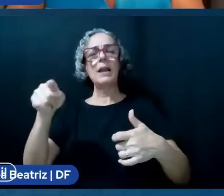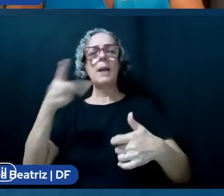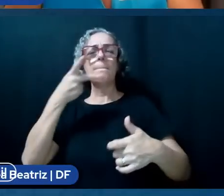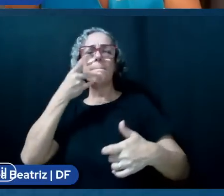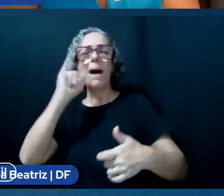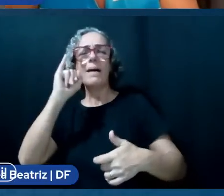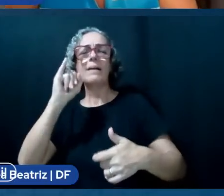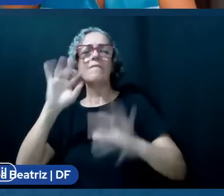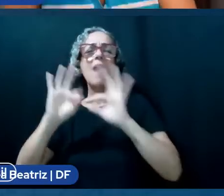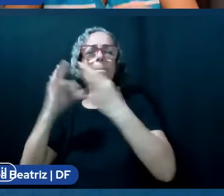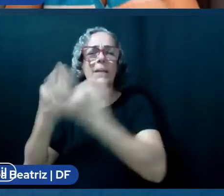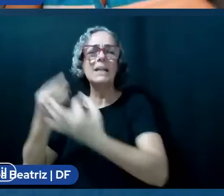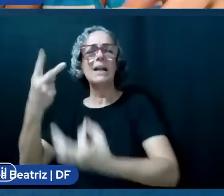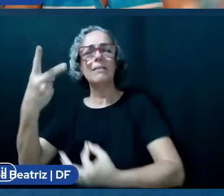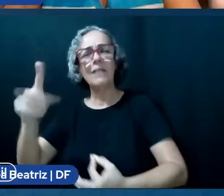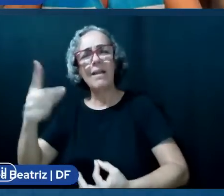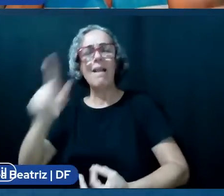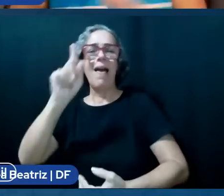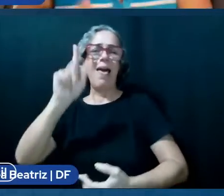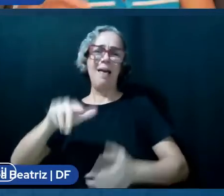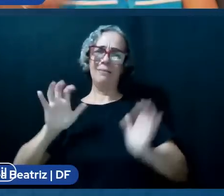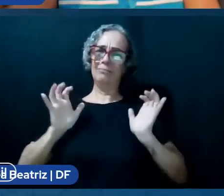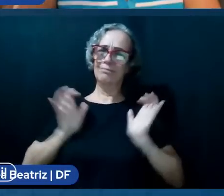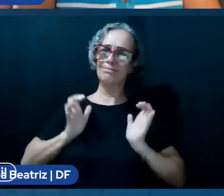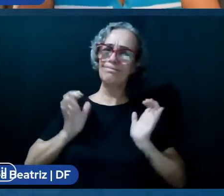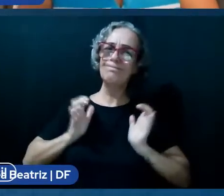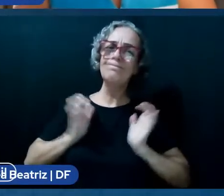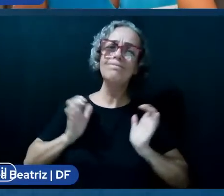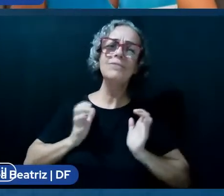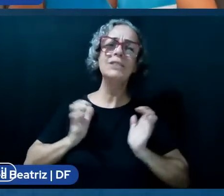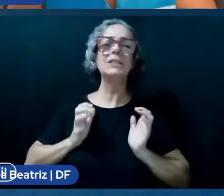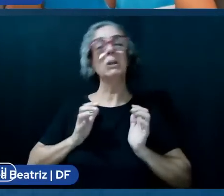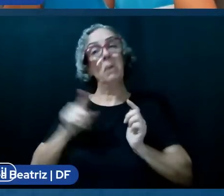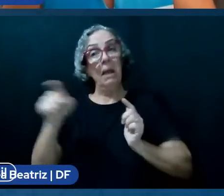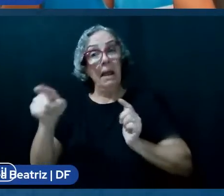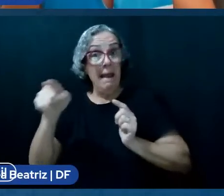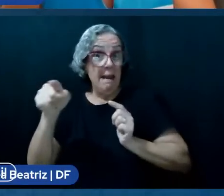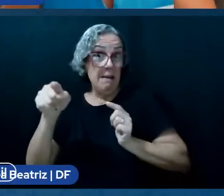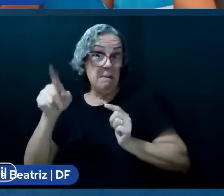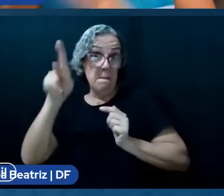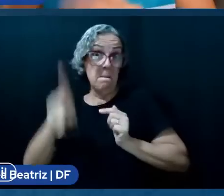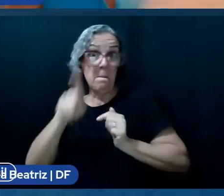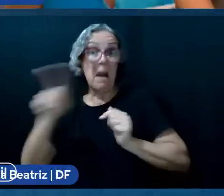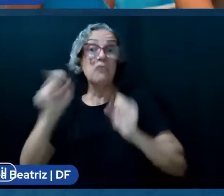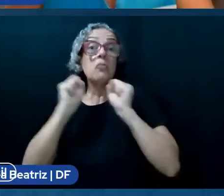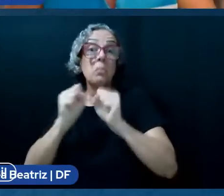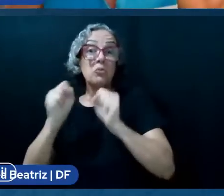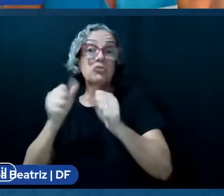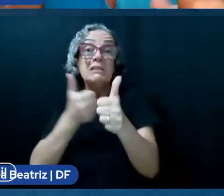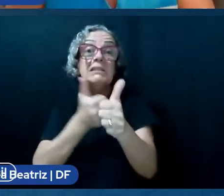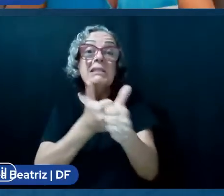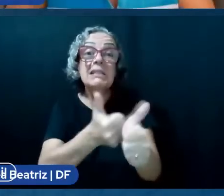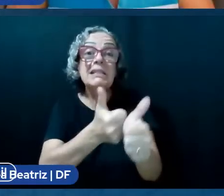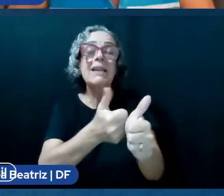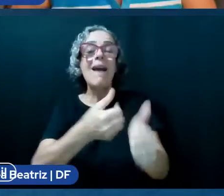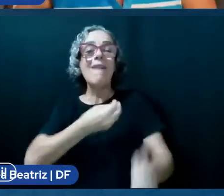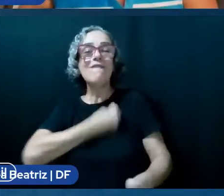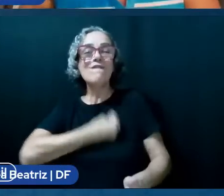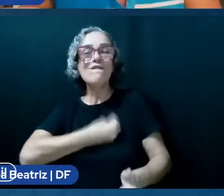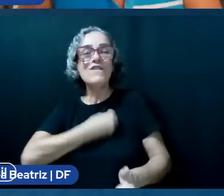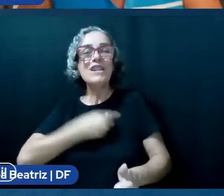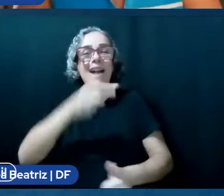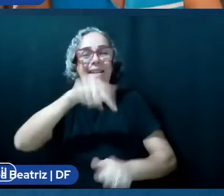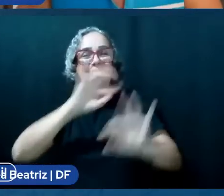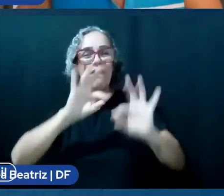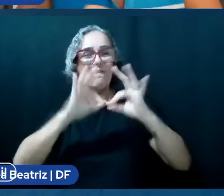era conselheiro em Paris, ele poderia ter seguido a carreira do pai, ele era conselheiro do parlamento, mas